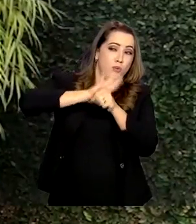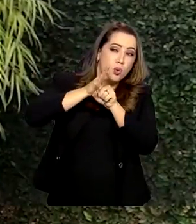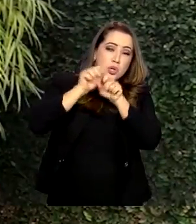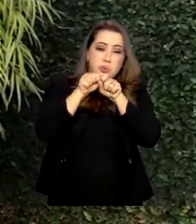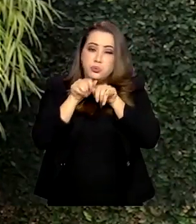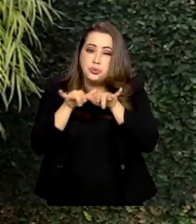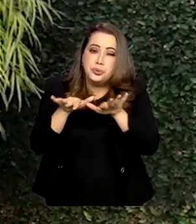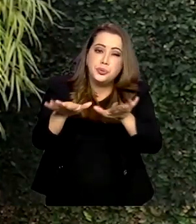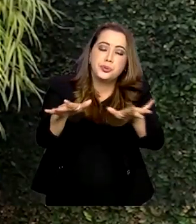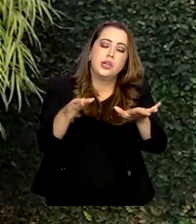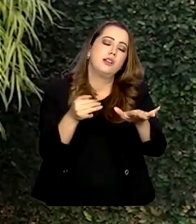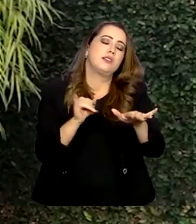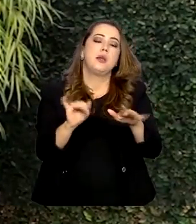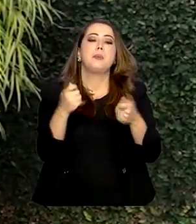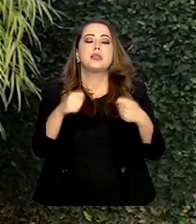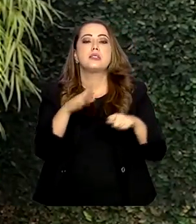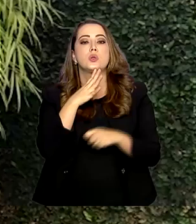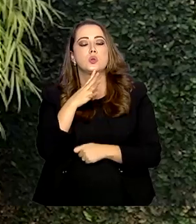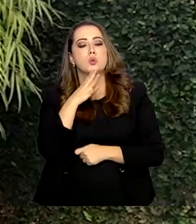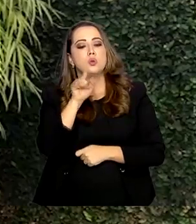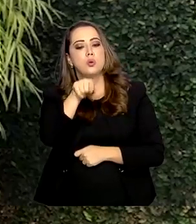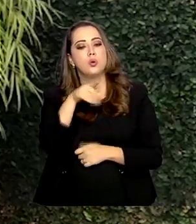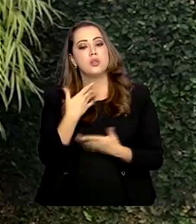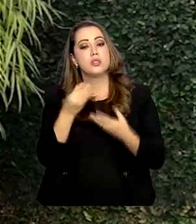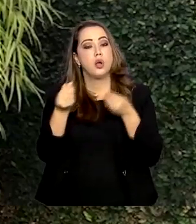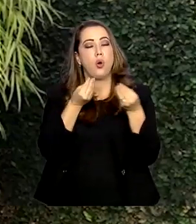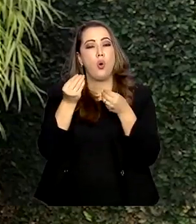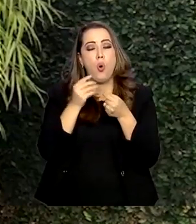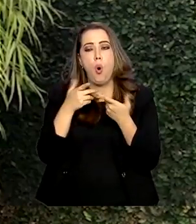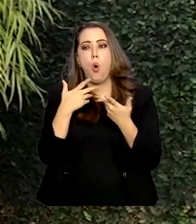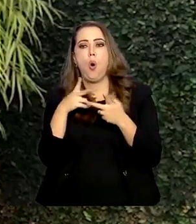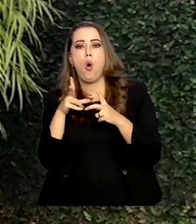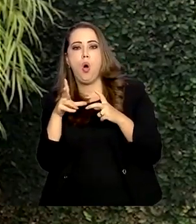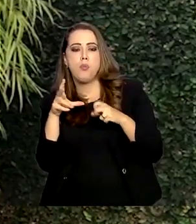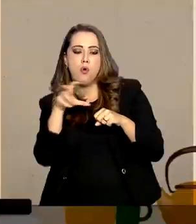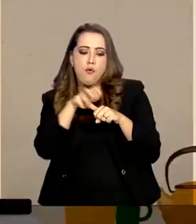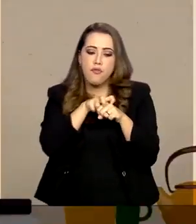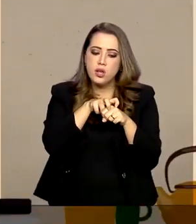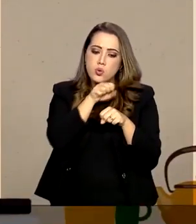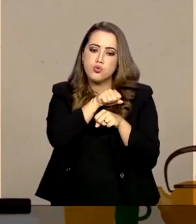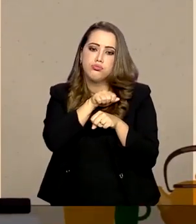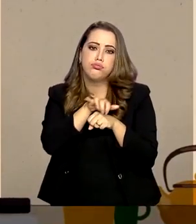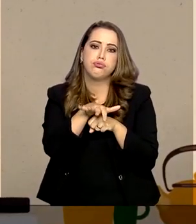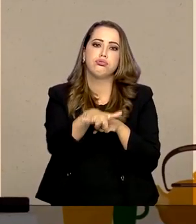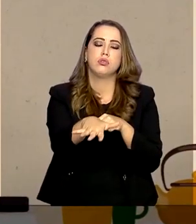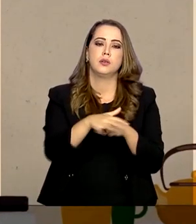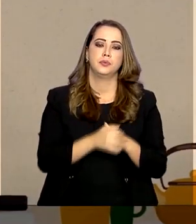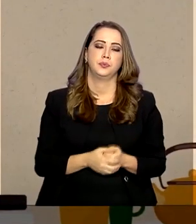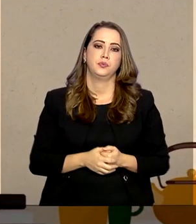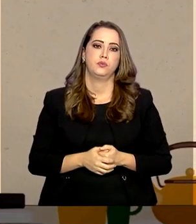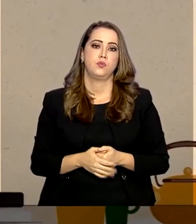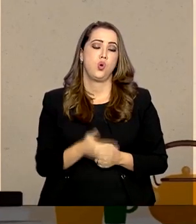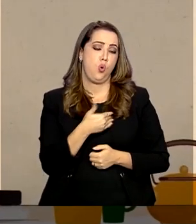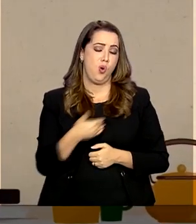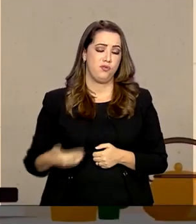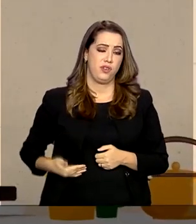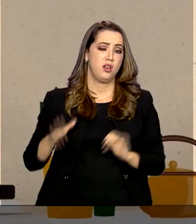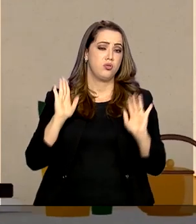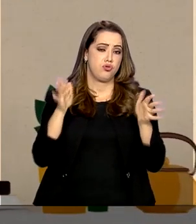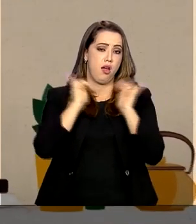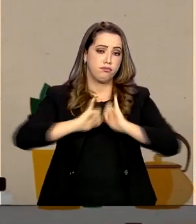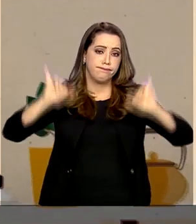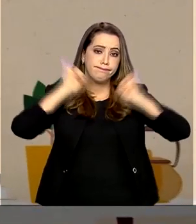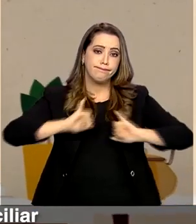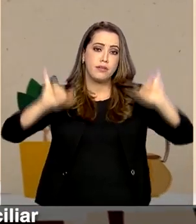no país e precisa conhecer a rota de disseminação da doença. O governo vem alertando a população